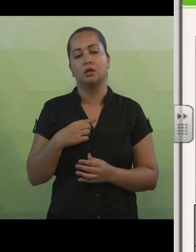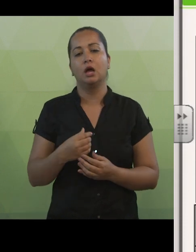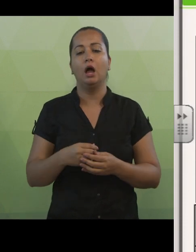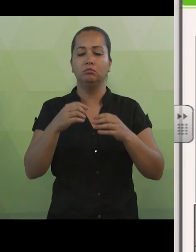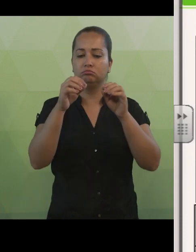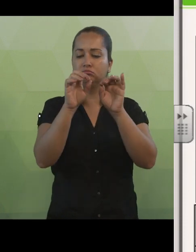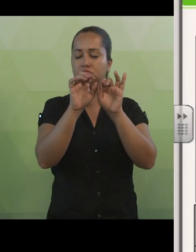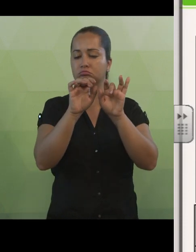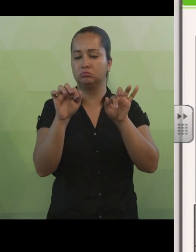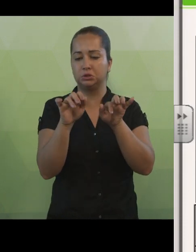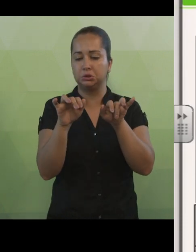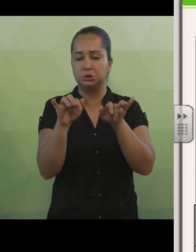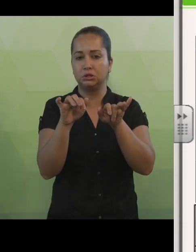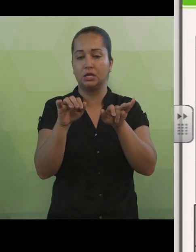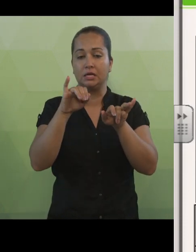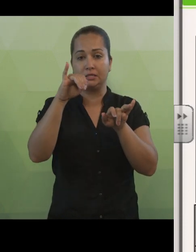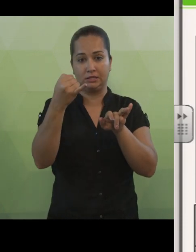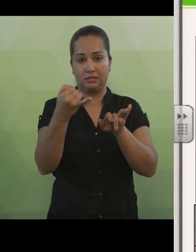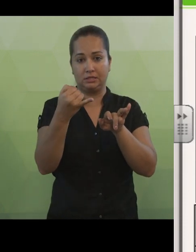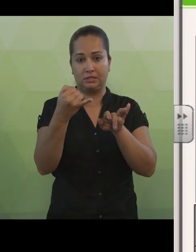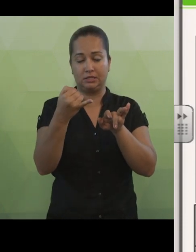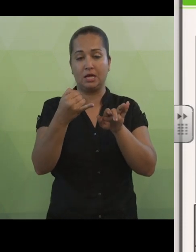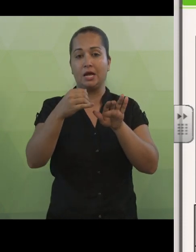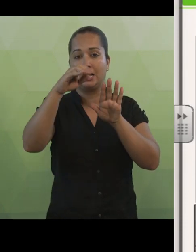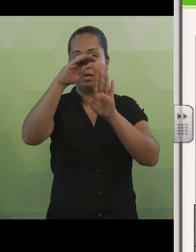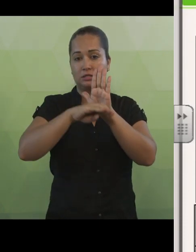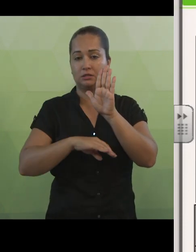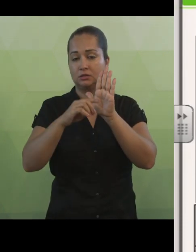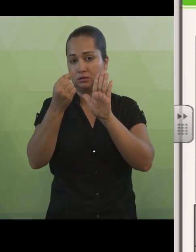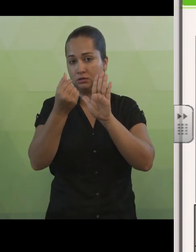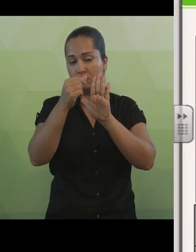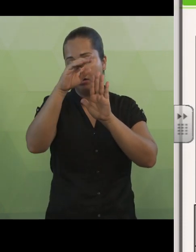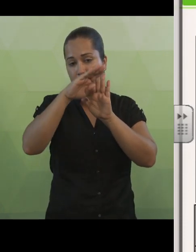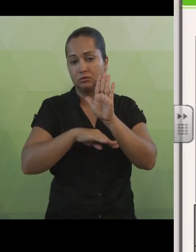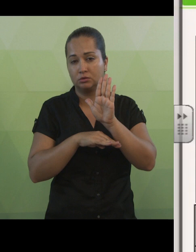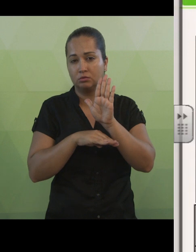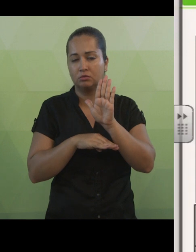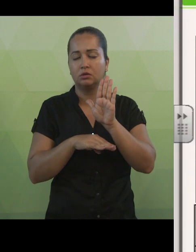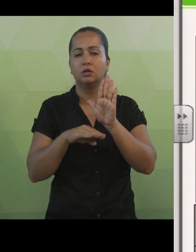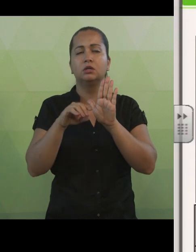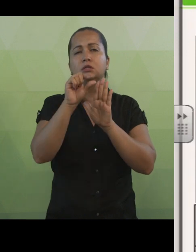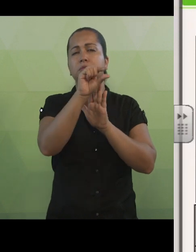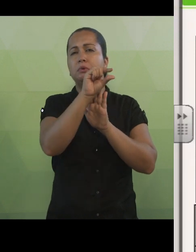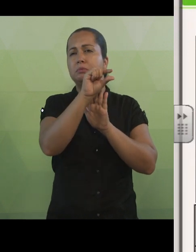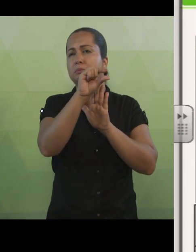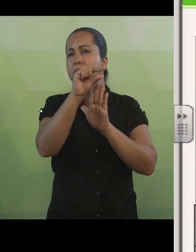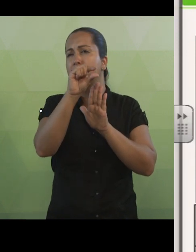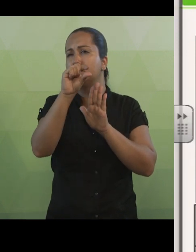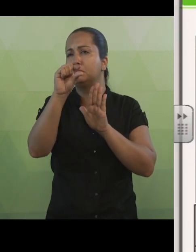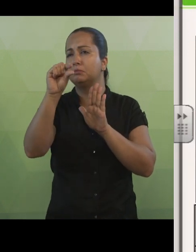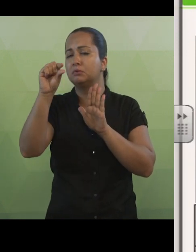uma nova linha, se o valor do desconto for omitido, ou seja, se a pessoa não colocar lá insert,